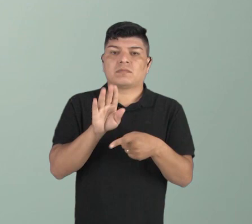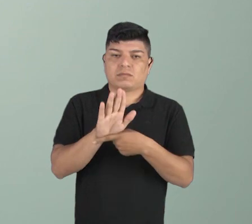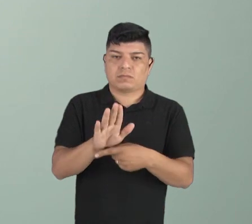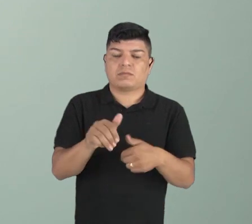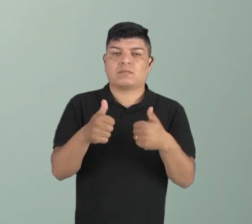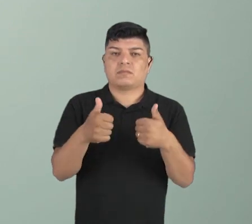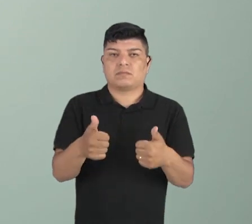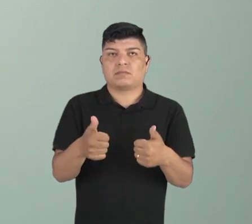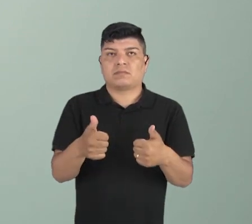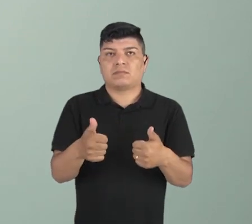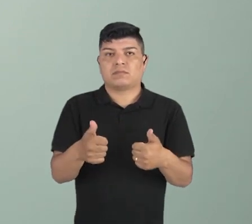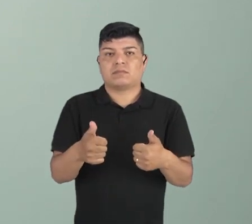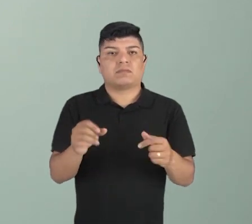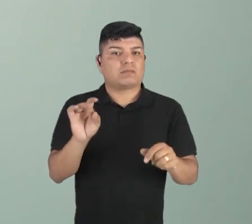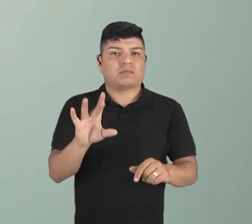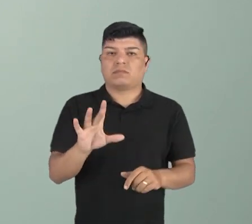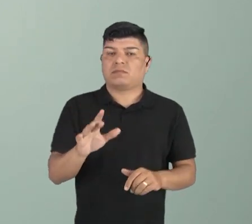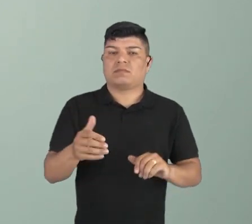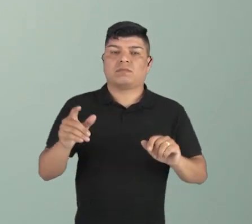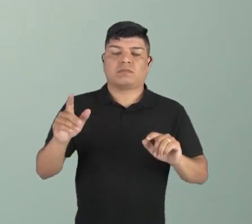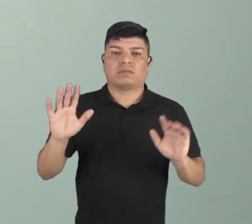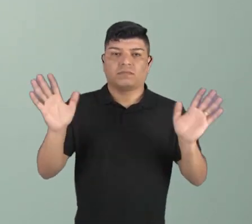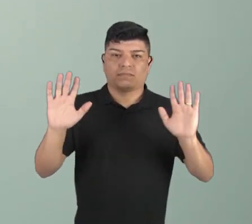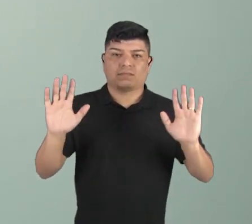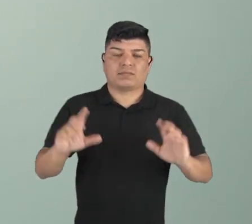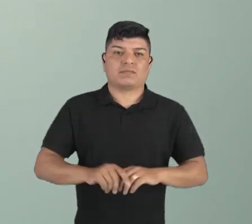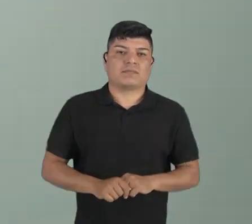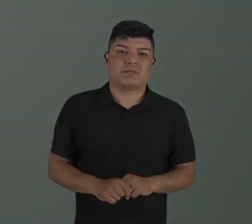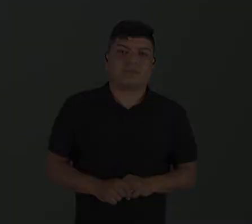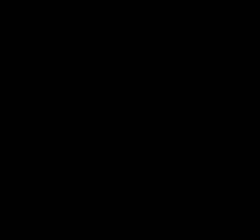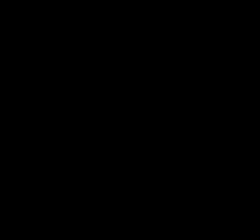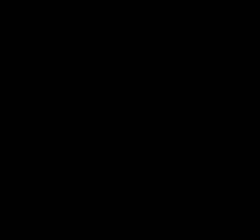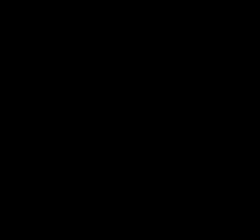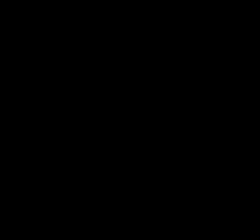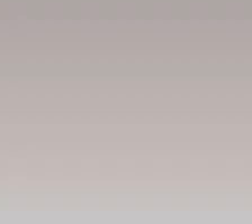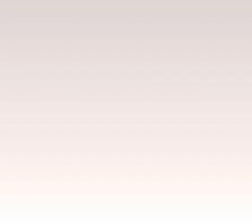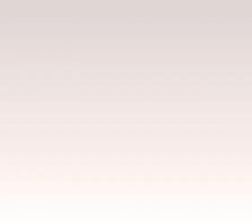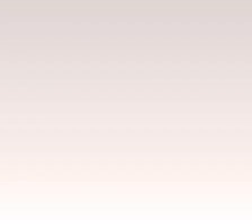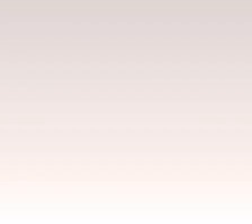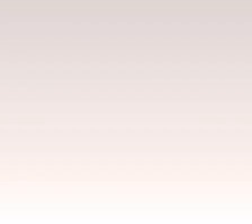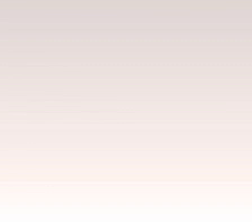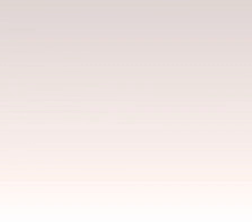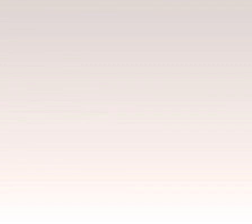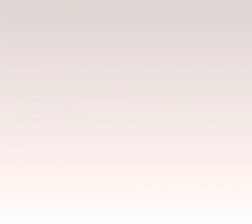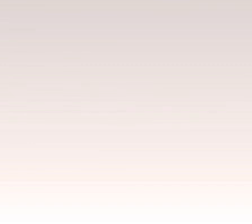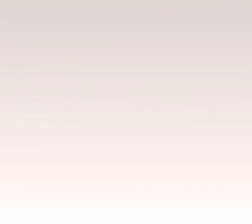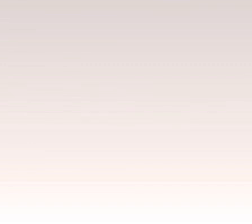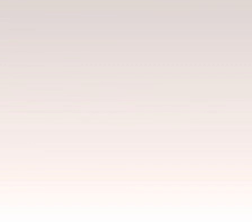ajuda, tá? E é isso aí, galera. Hasta luego!